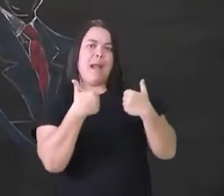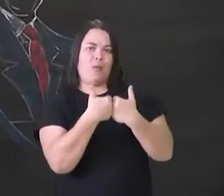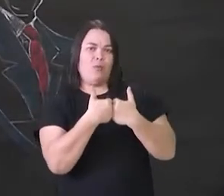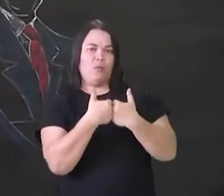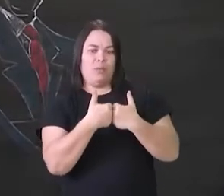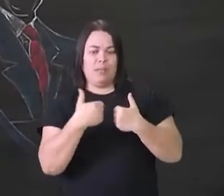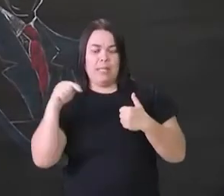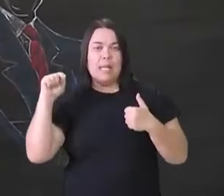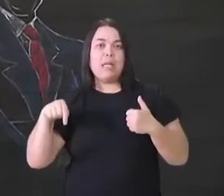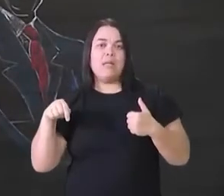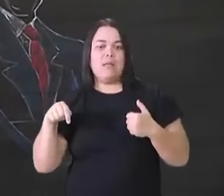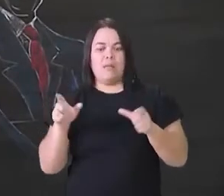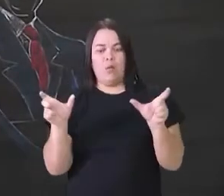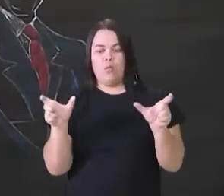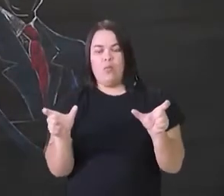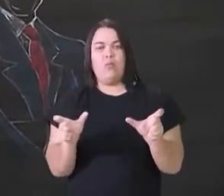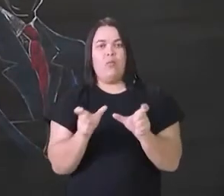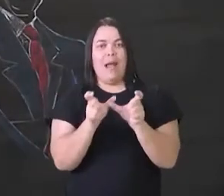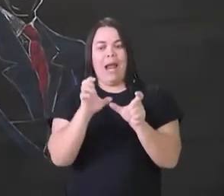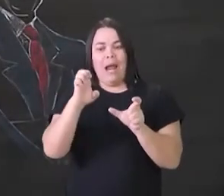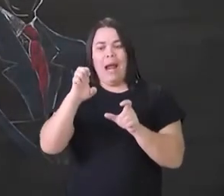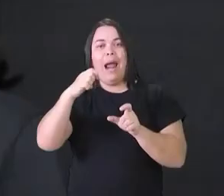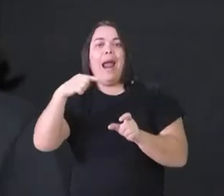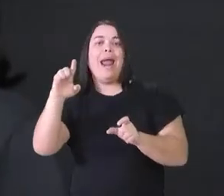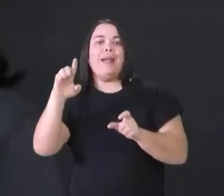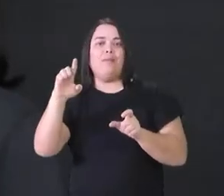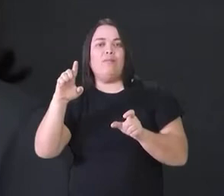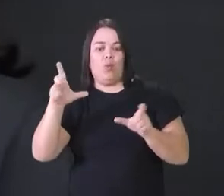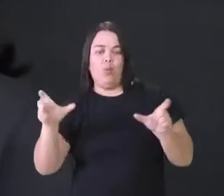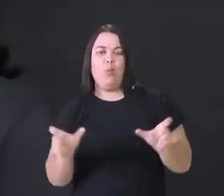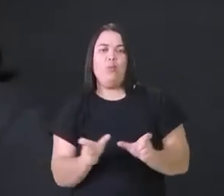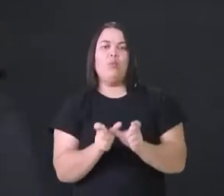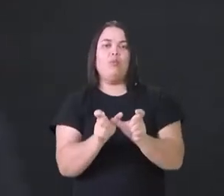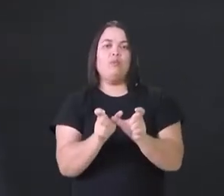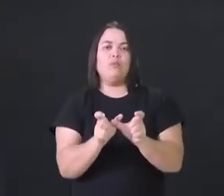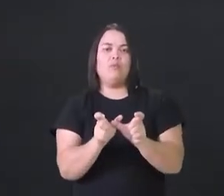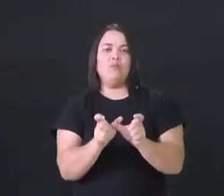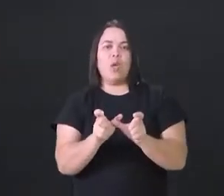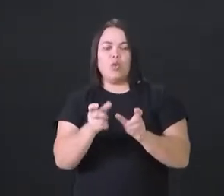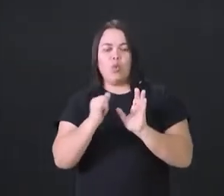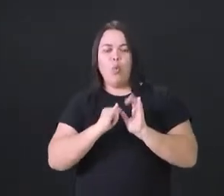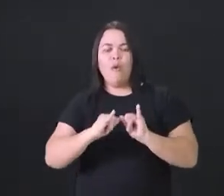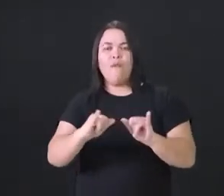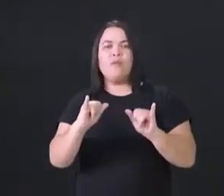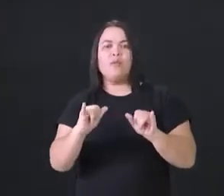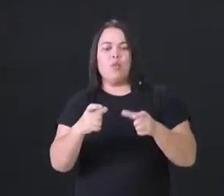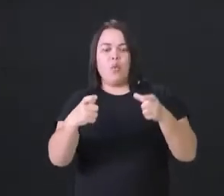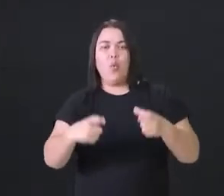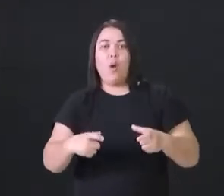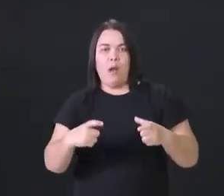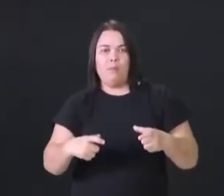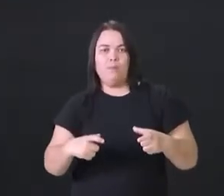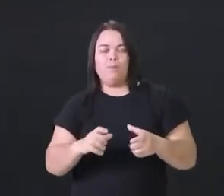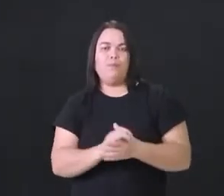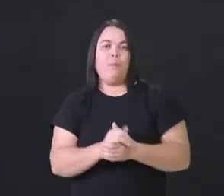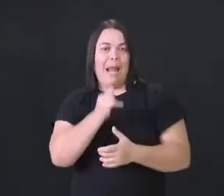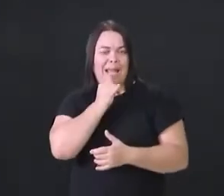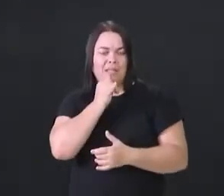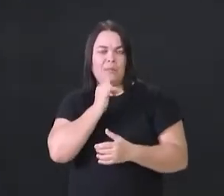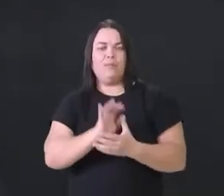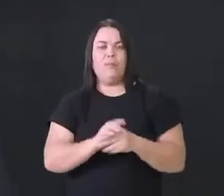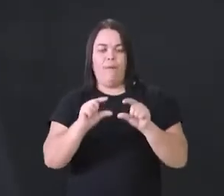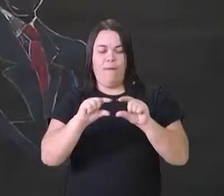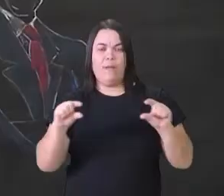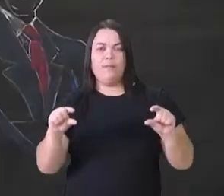duas orações utilizando o where, porque eu estou falando de lugar. E aí, resta ver o quando, when. Vou dar um exemplo